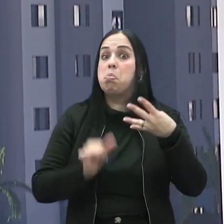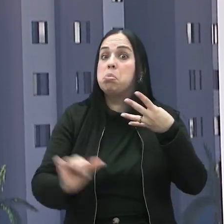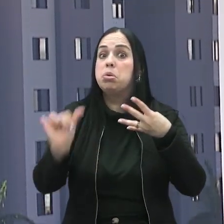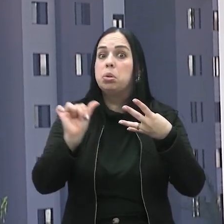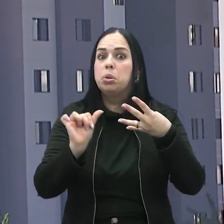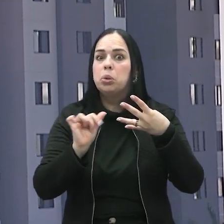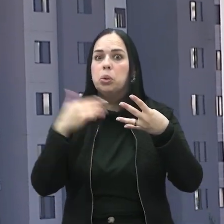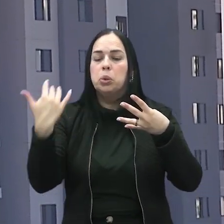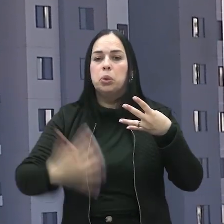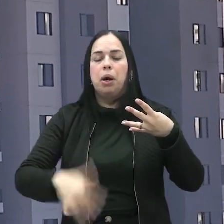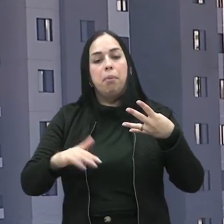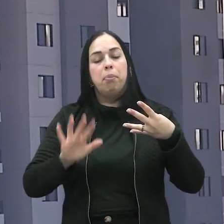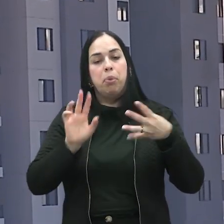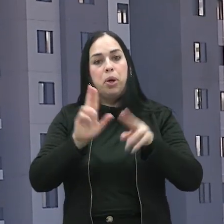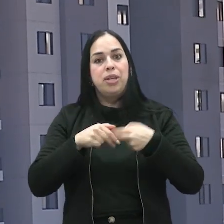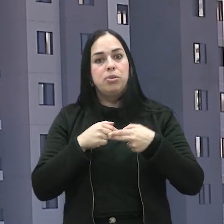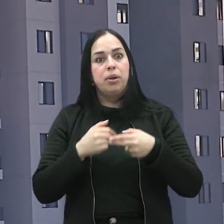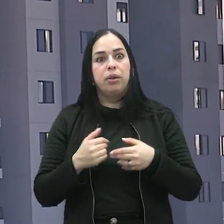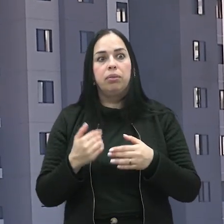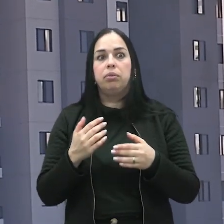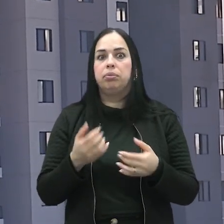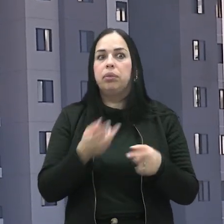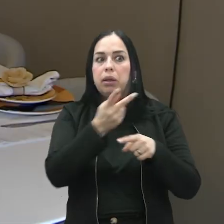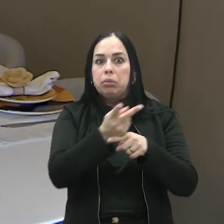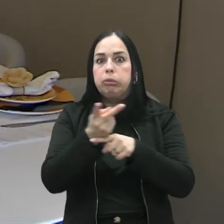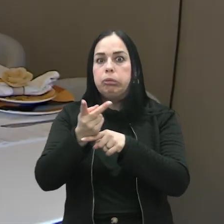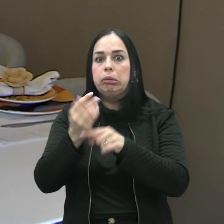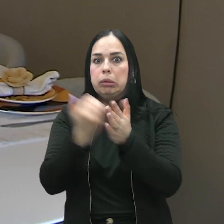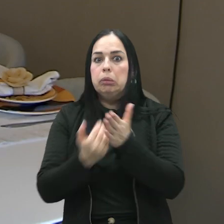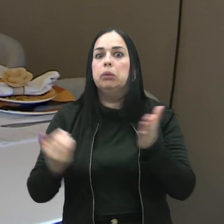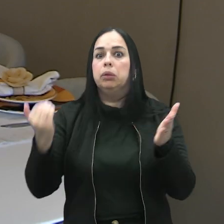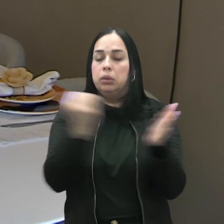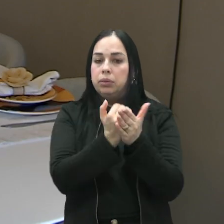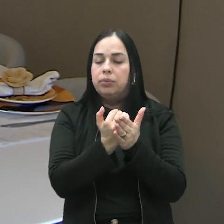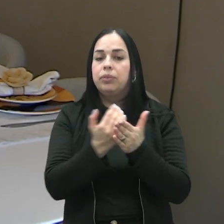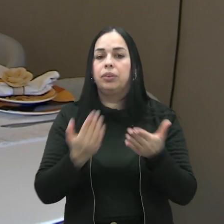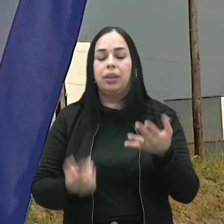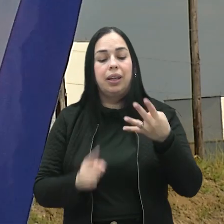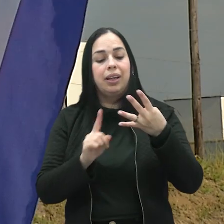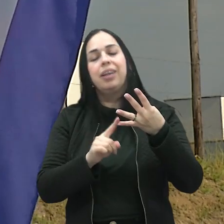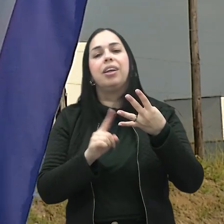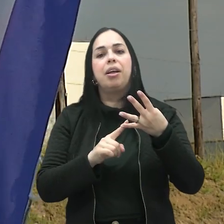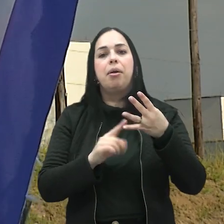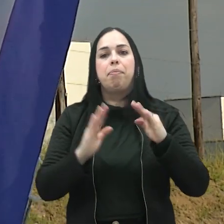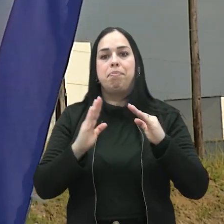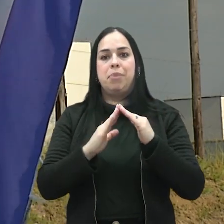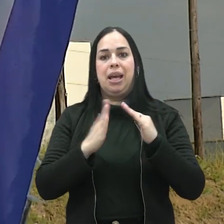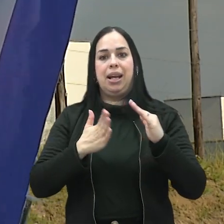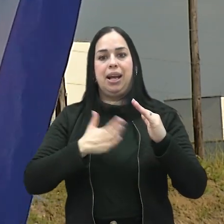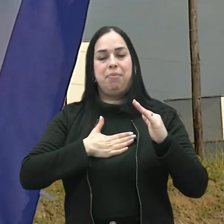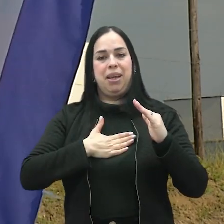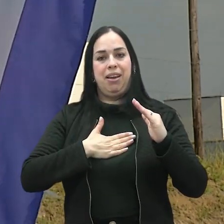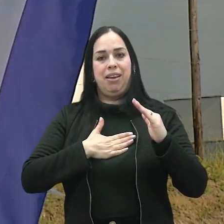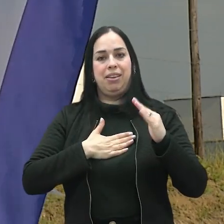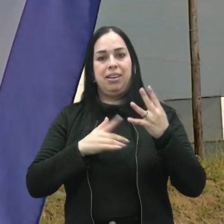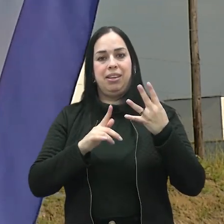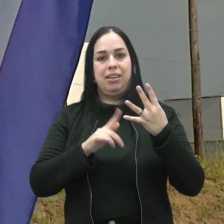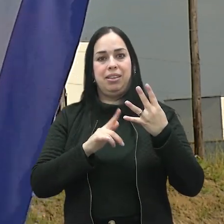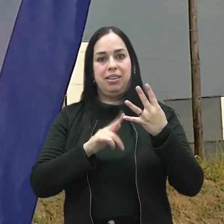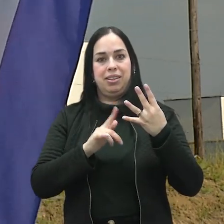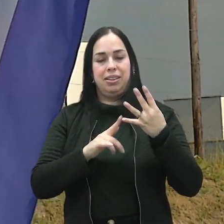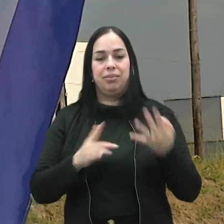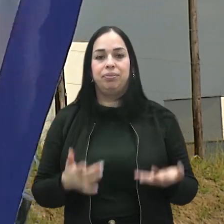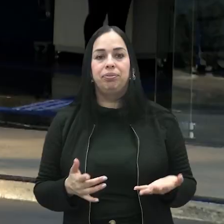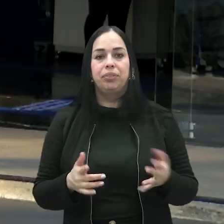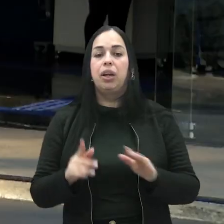mudança recente no programa pode explicar o aumento na procura por imóveis: a criação do Minha Casa Minha Vida